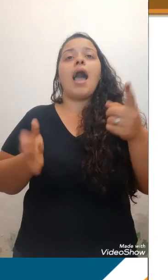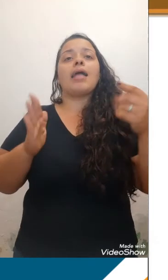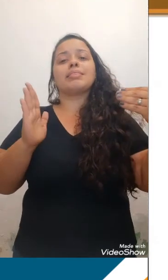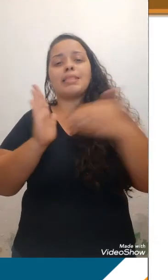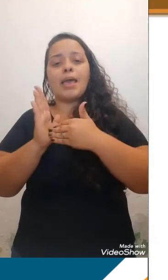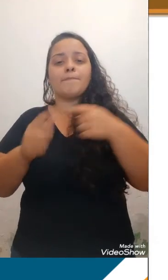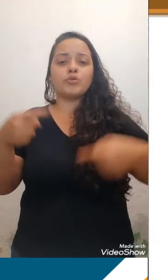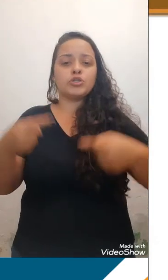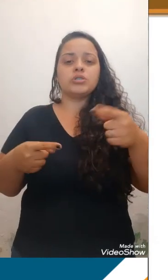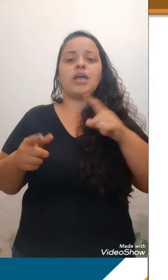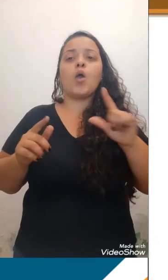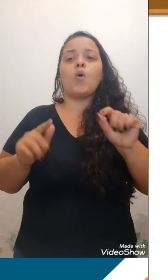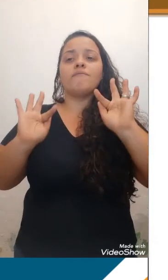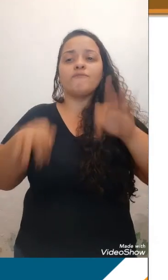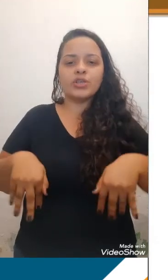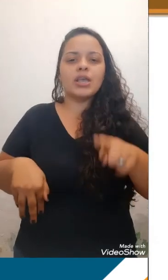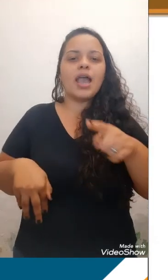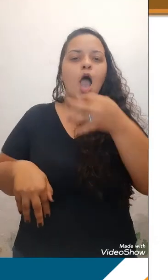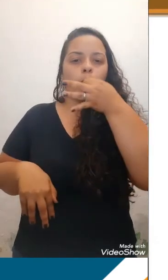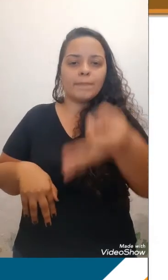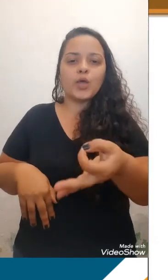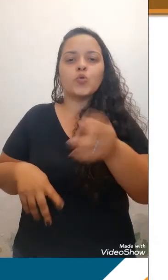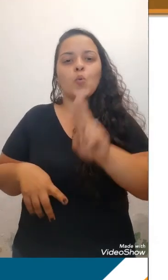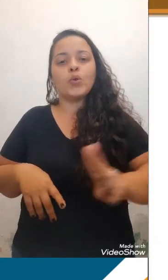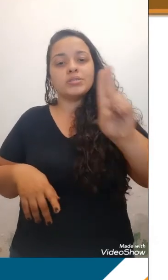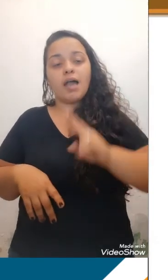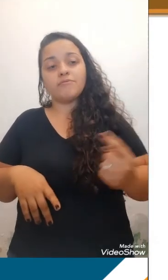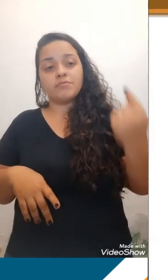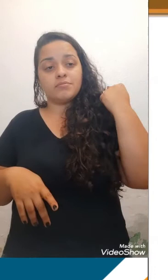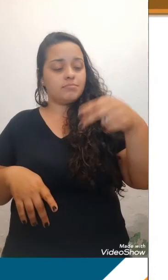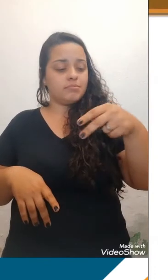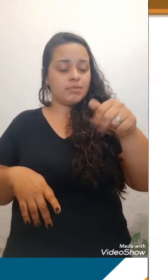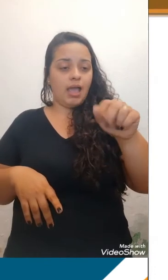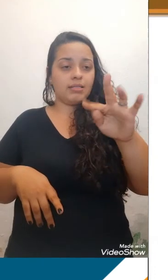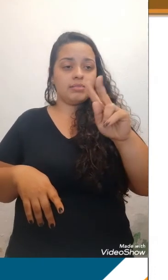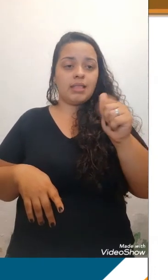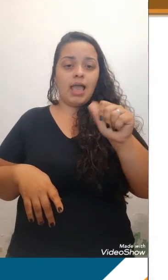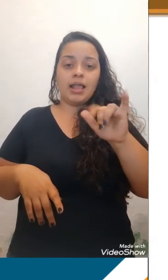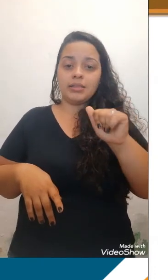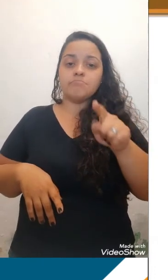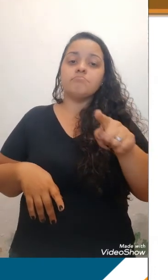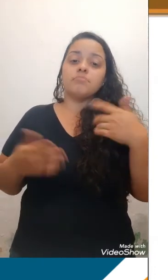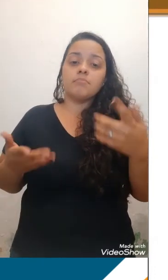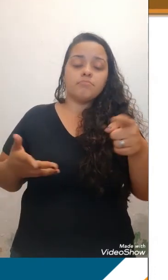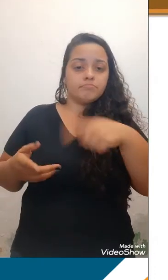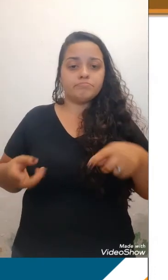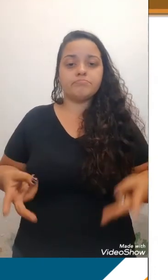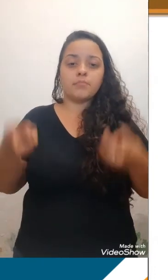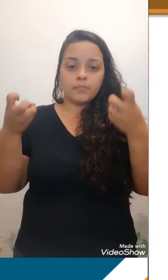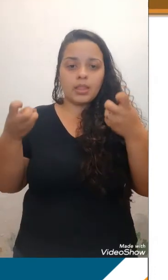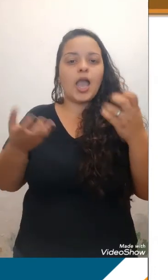a politização, um fechamento do argumento utilizado pela Natália Cristina. Então,